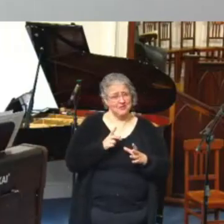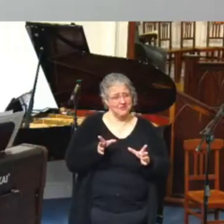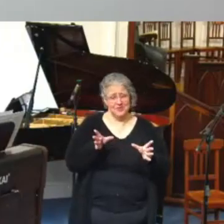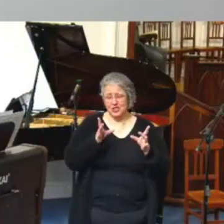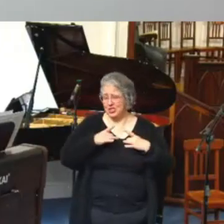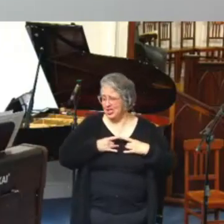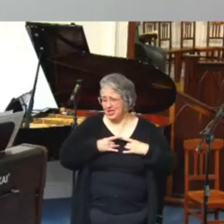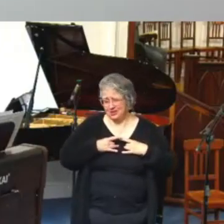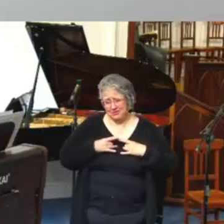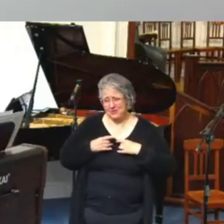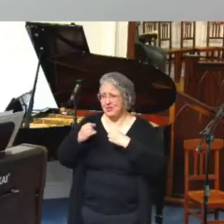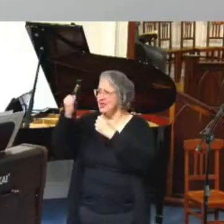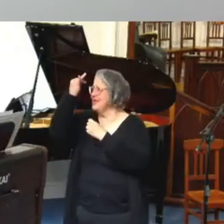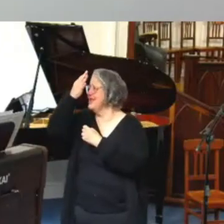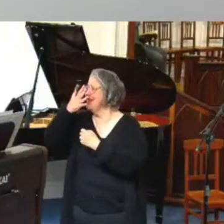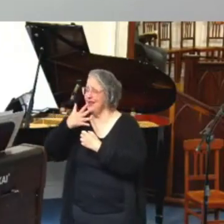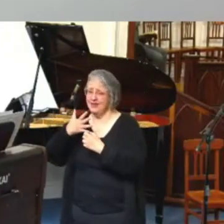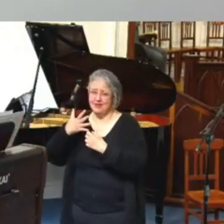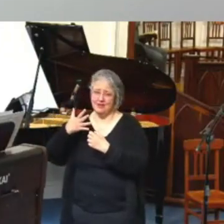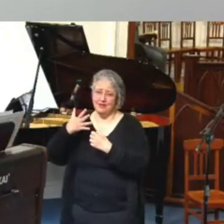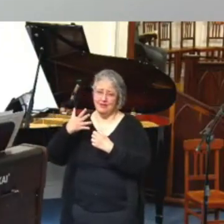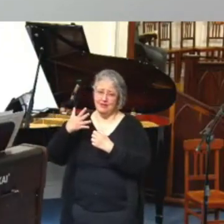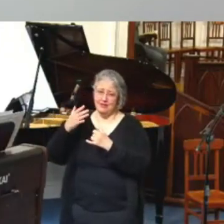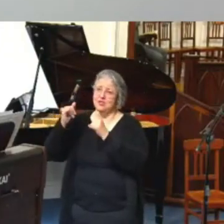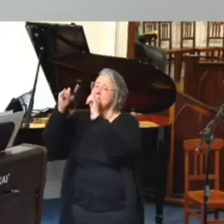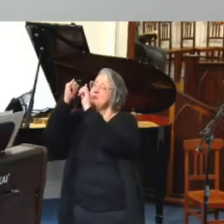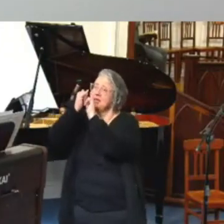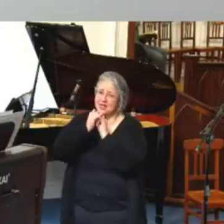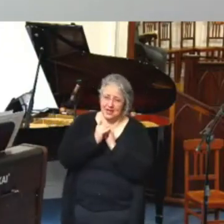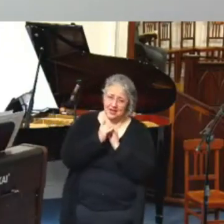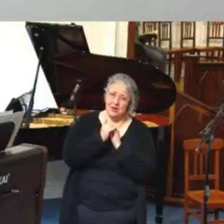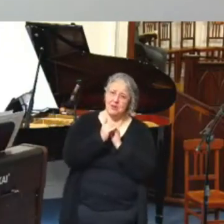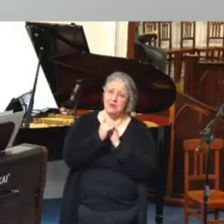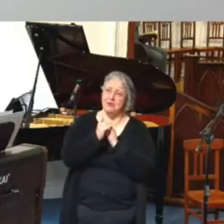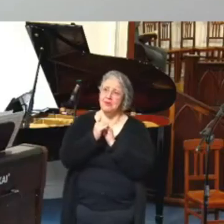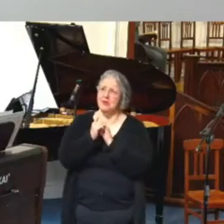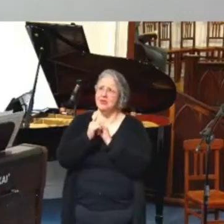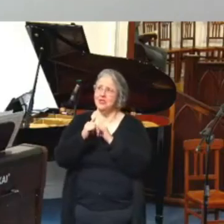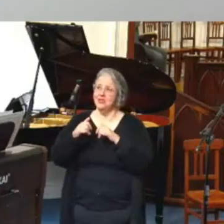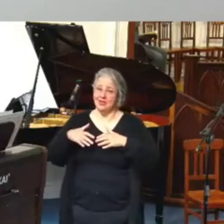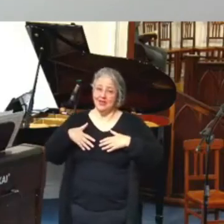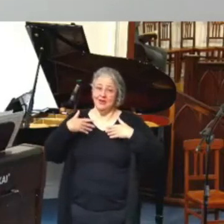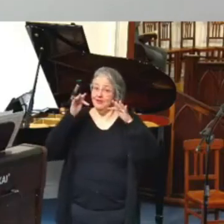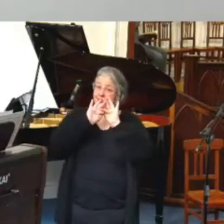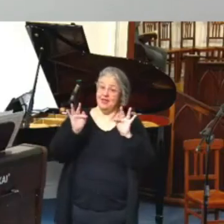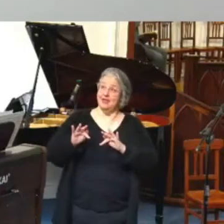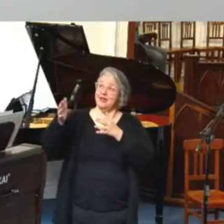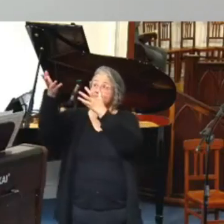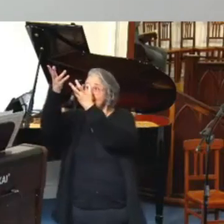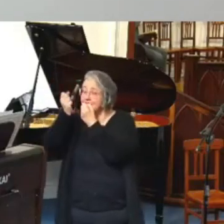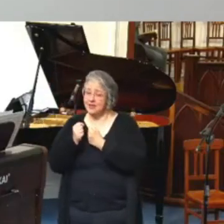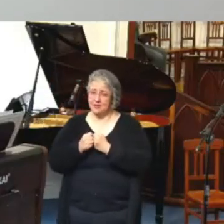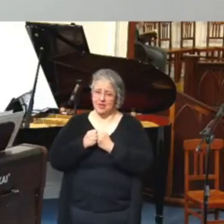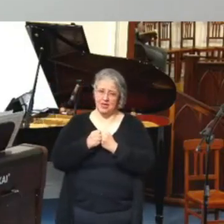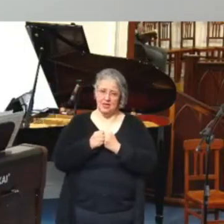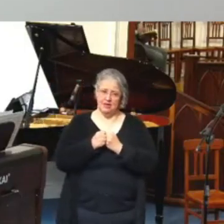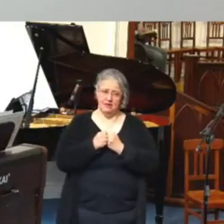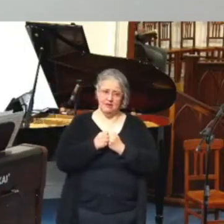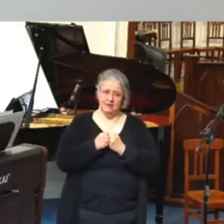graça. E nós vamos somatizando essas questões à nossa